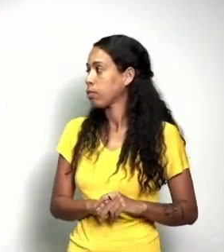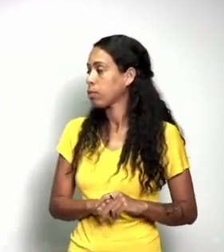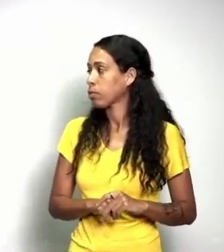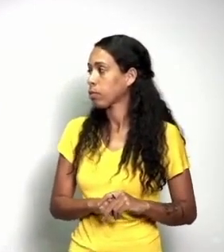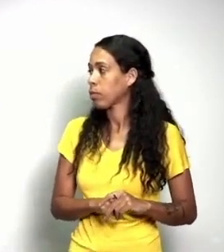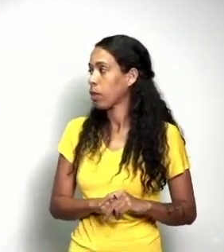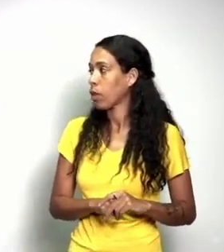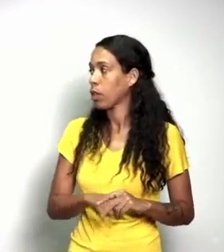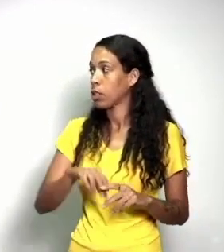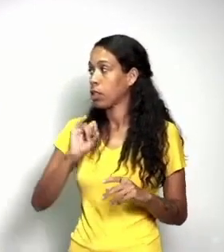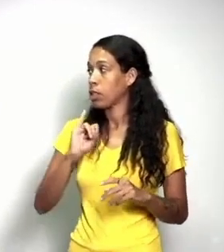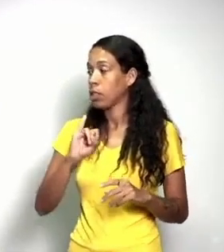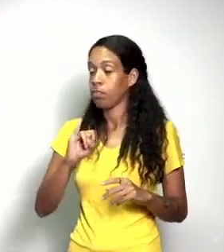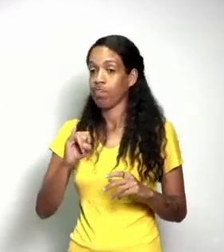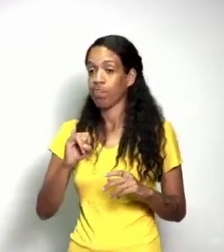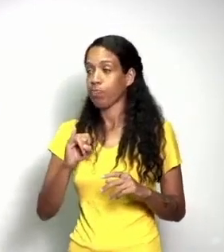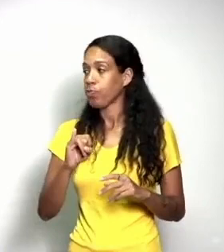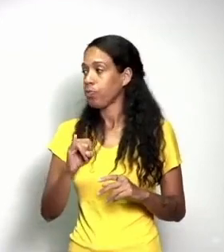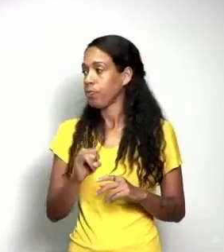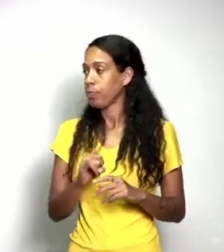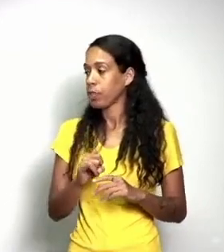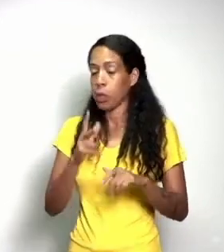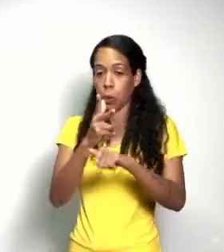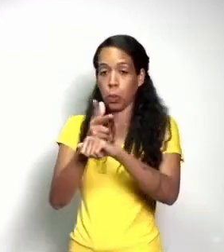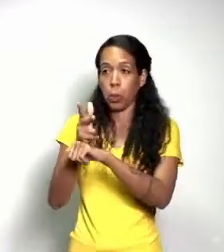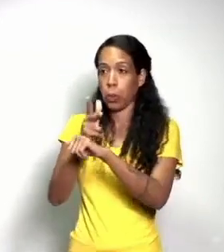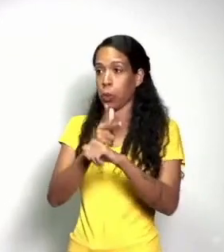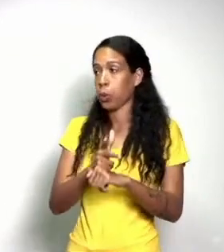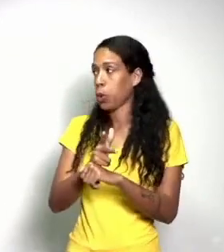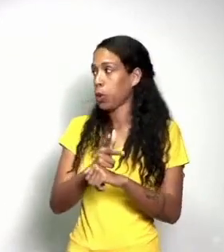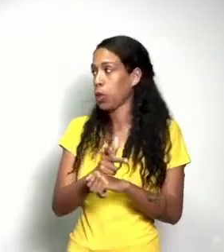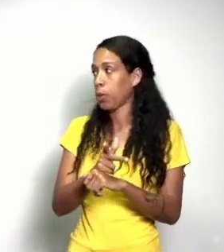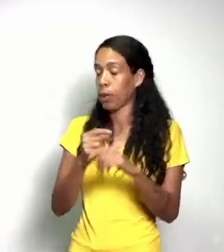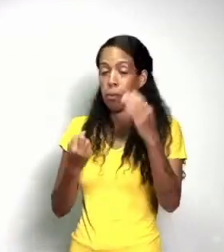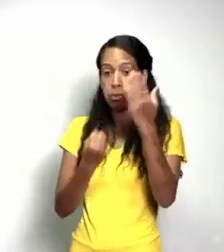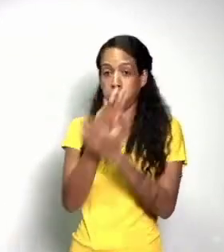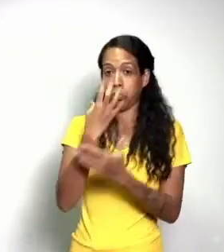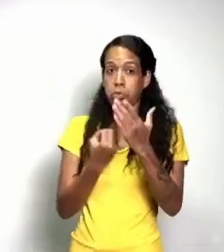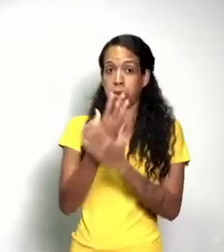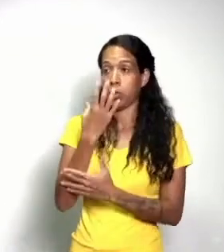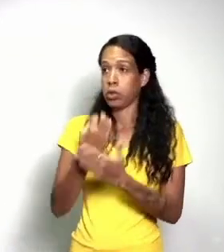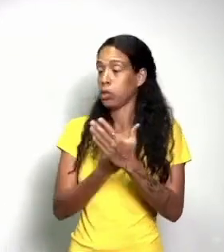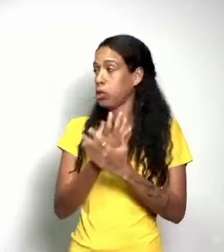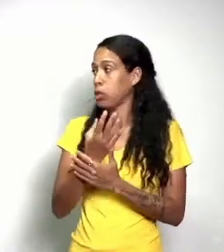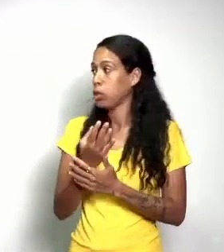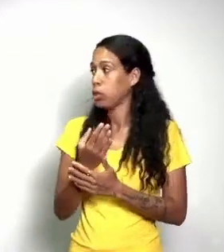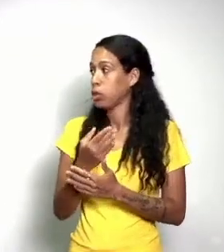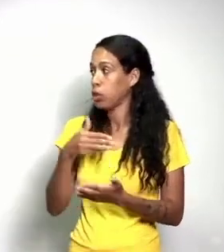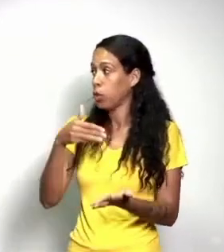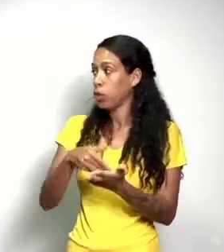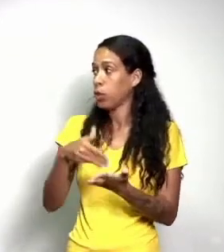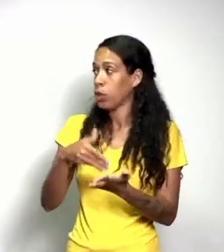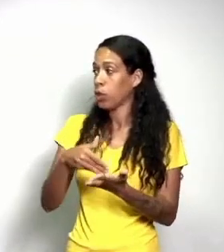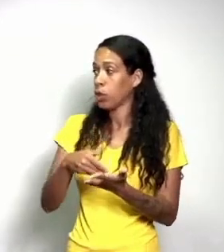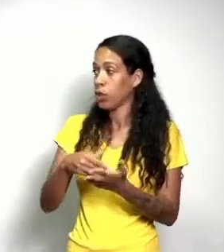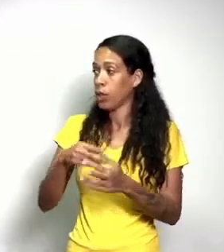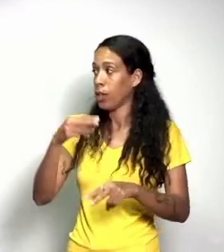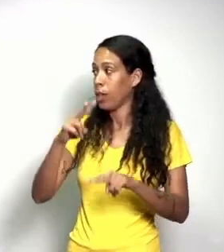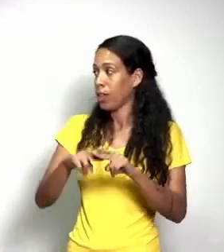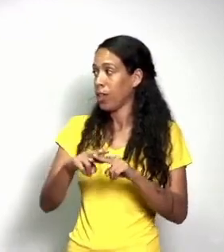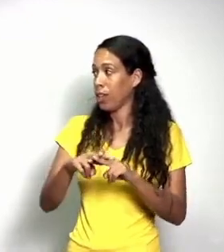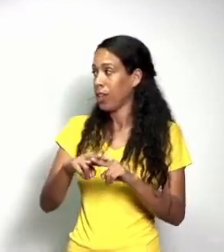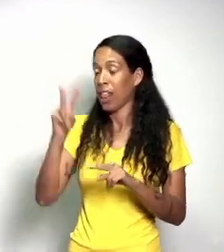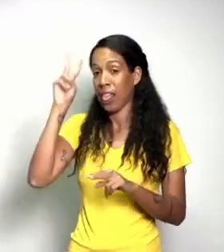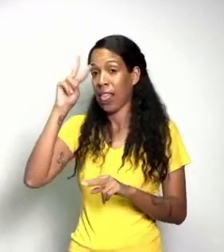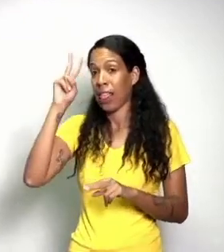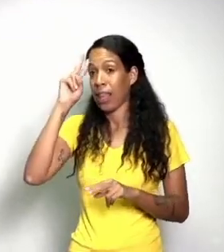se a gente chegar, por exemplo, com a câmera para desproduzir num fim de set e o cartão ainda estiver aqui, é bom a